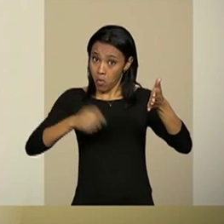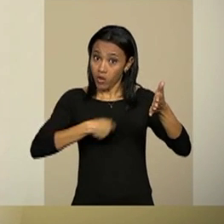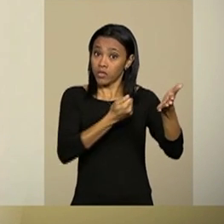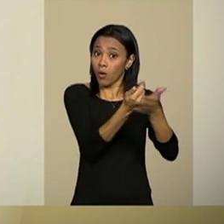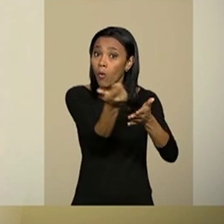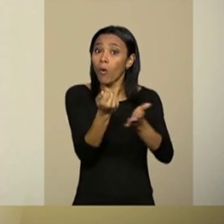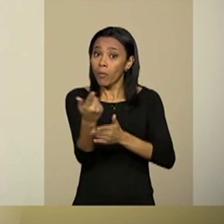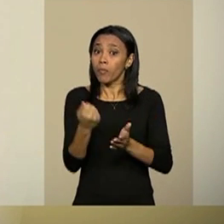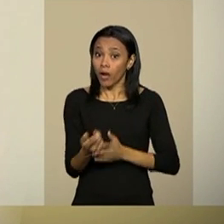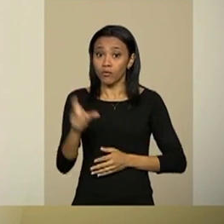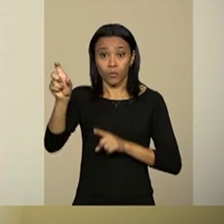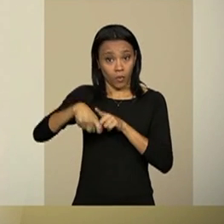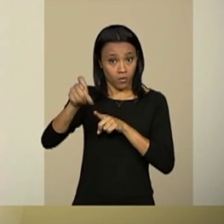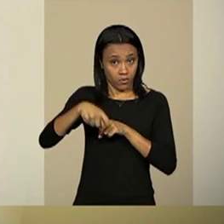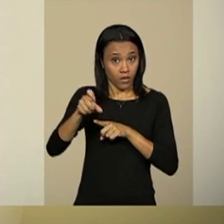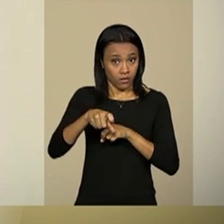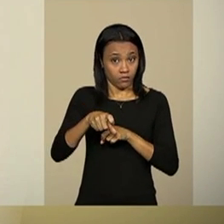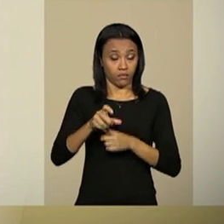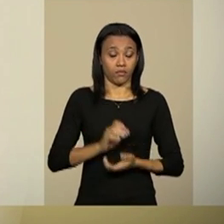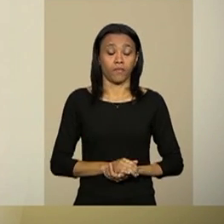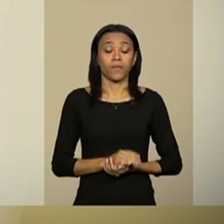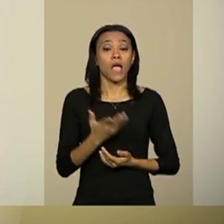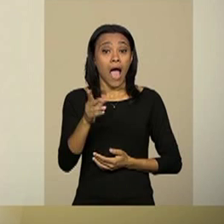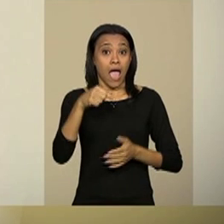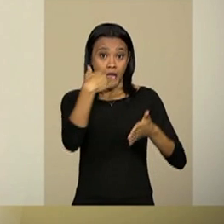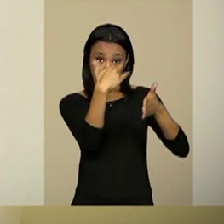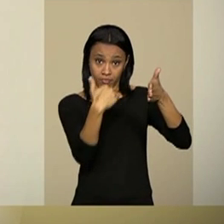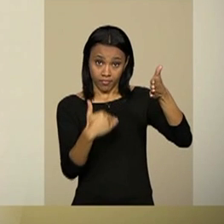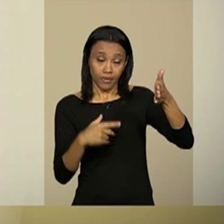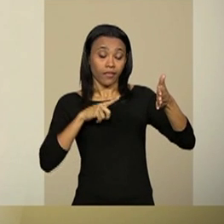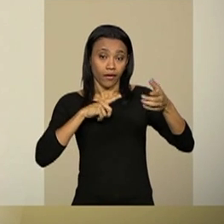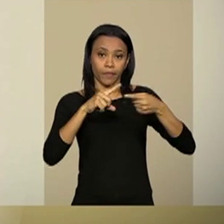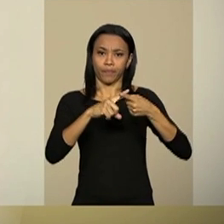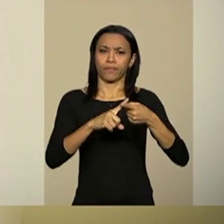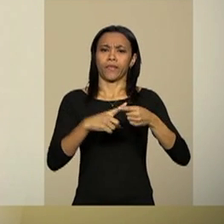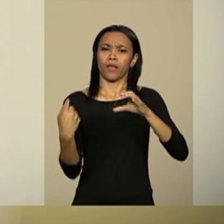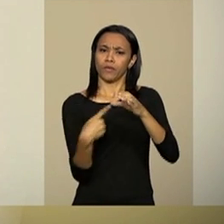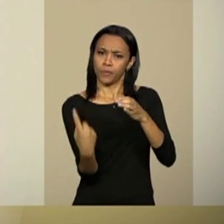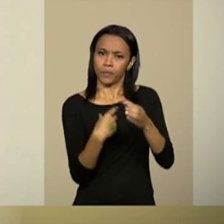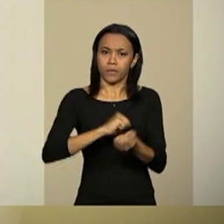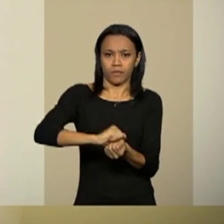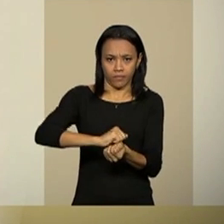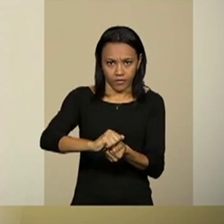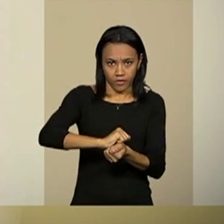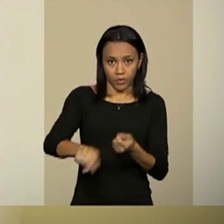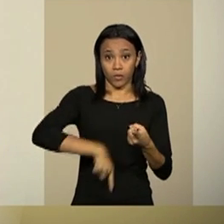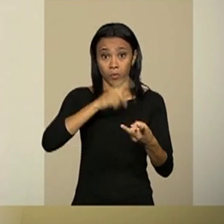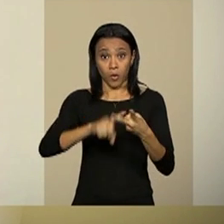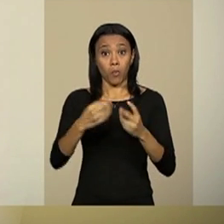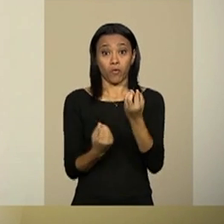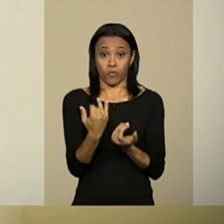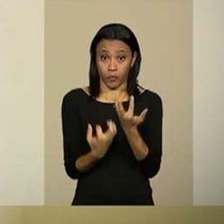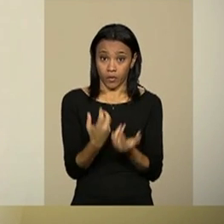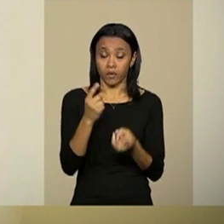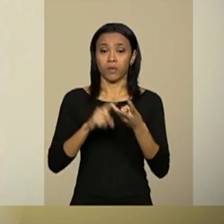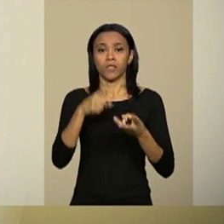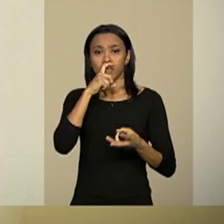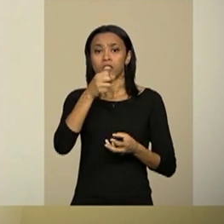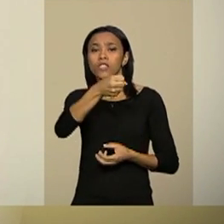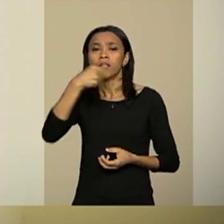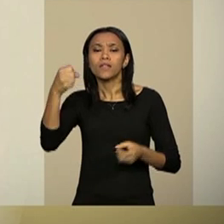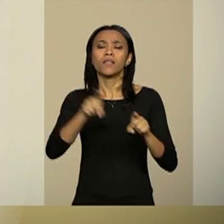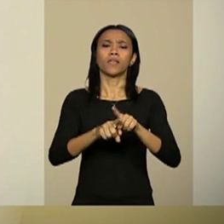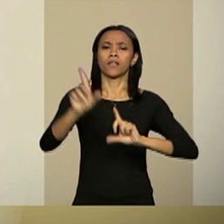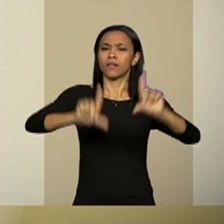comprado com cartão do minha casa melhor a lista tem lavadora de roupa automática fogão geladeira